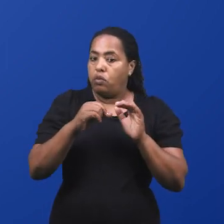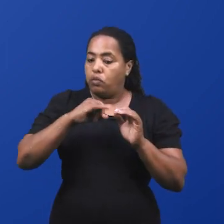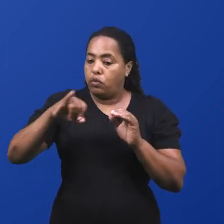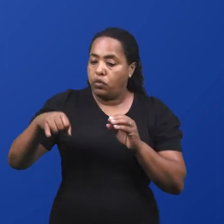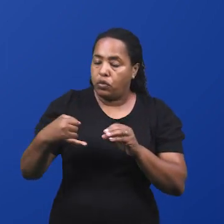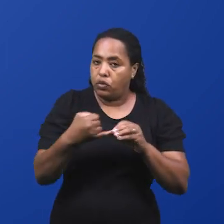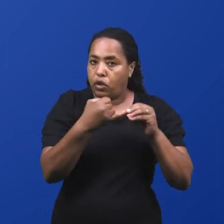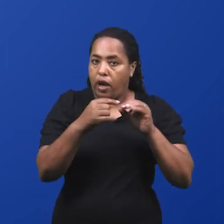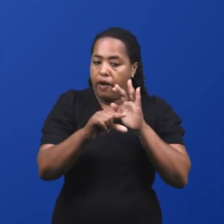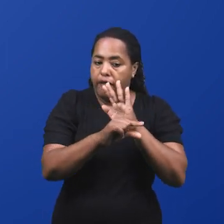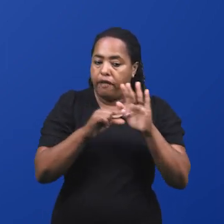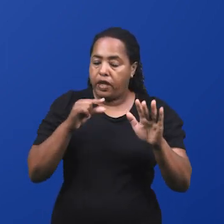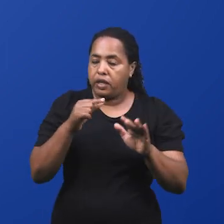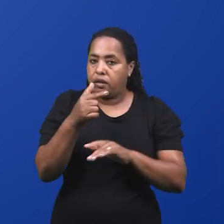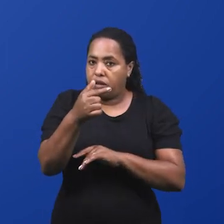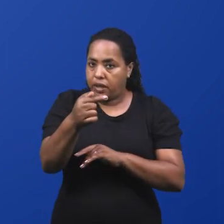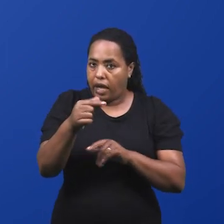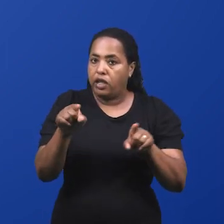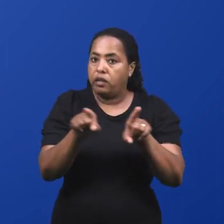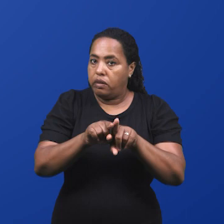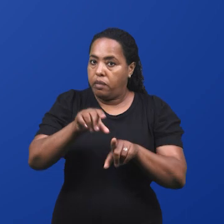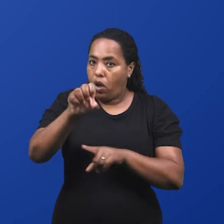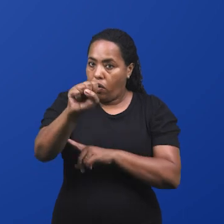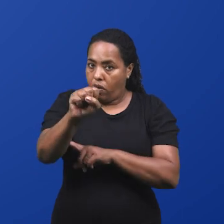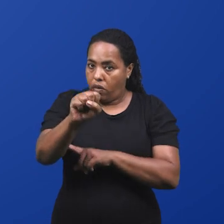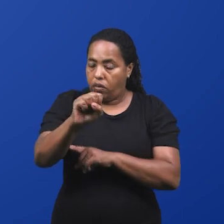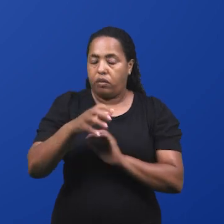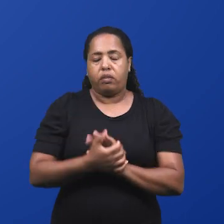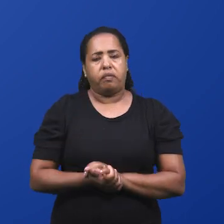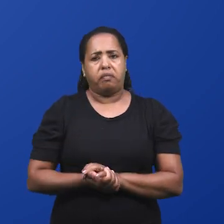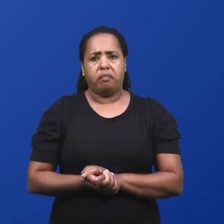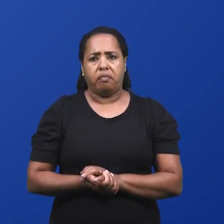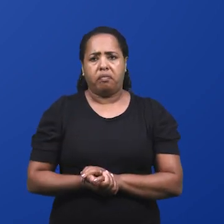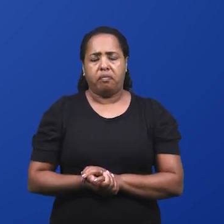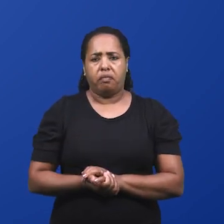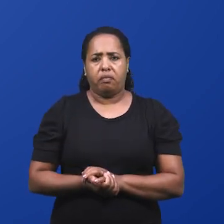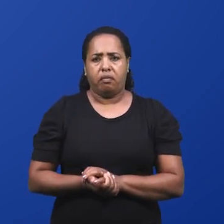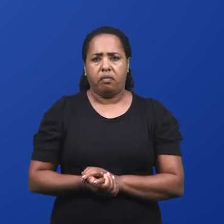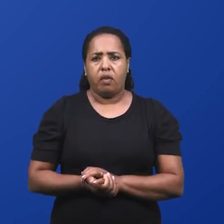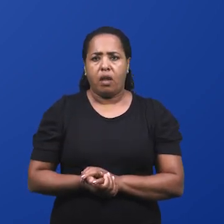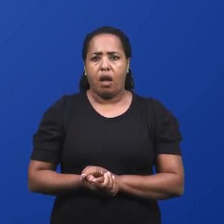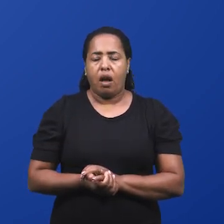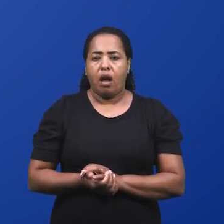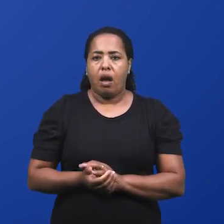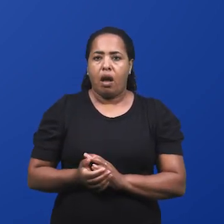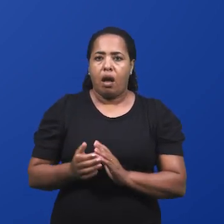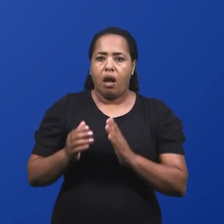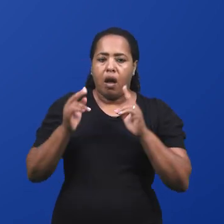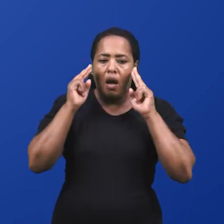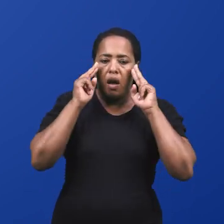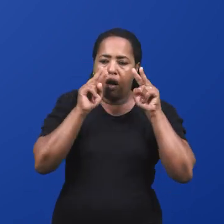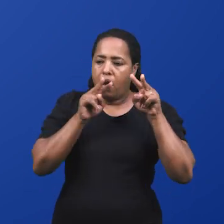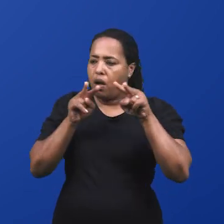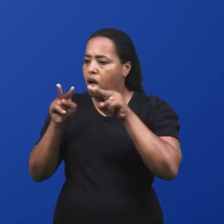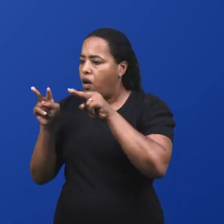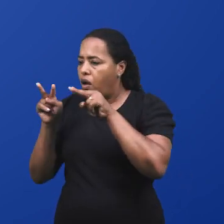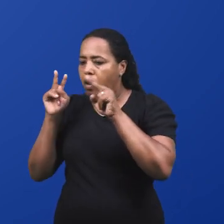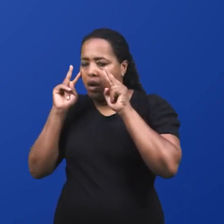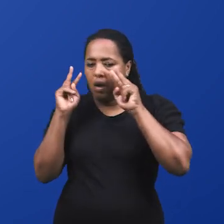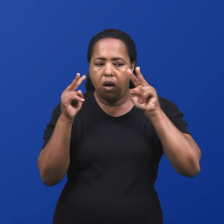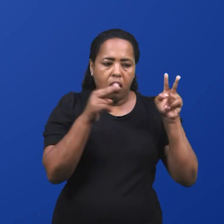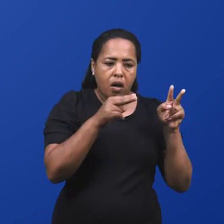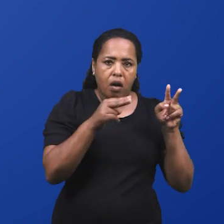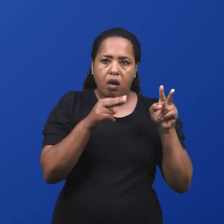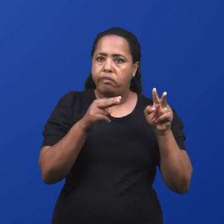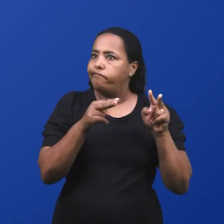Josué, versículos 7 e 8. Não desviar nem para a direita e nem para a